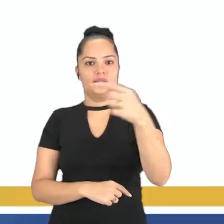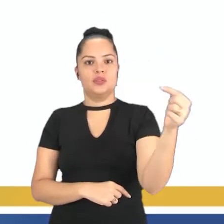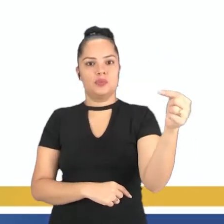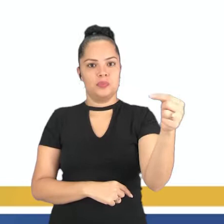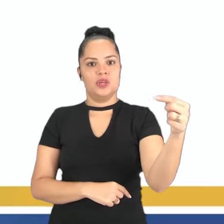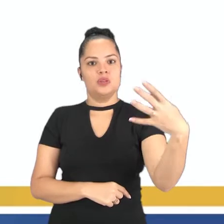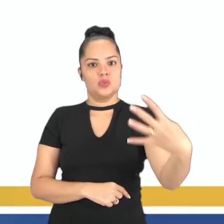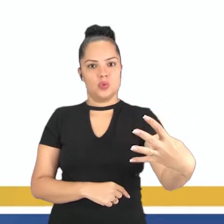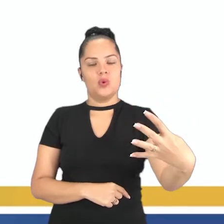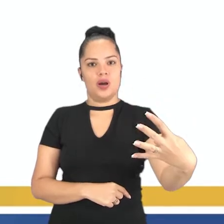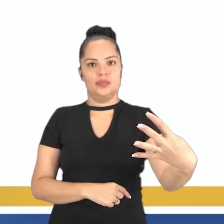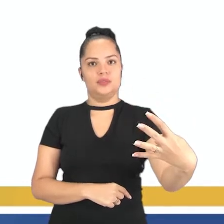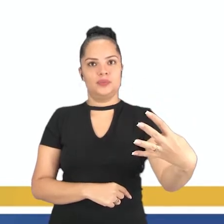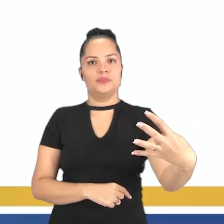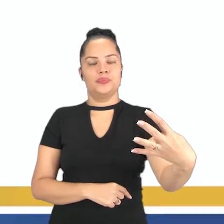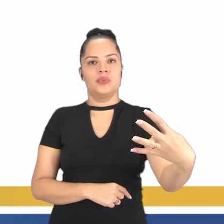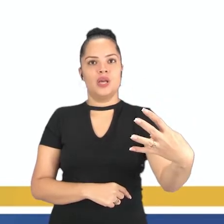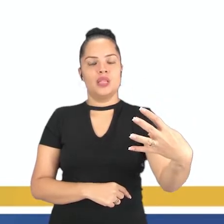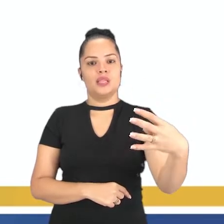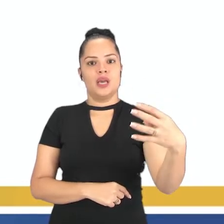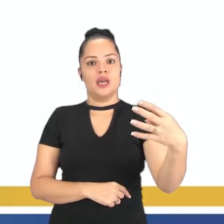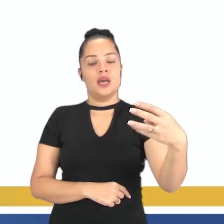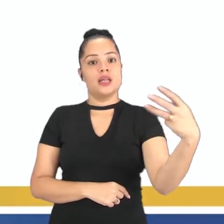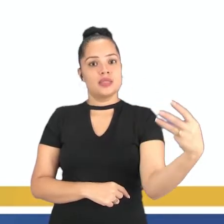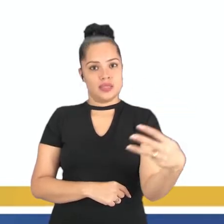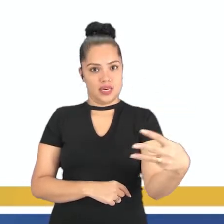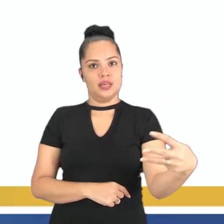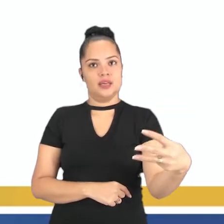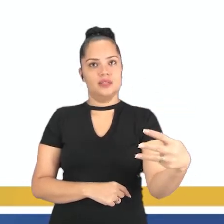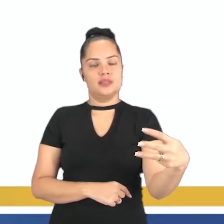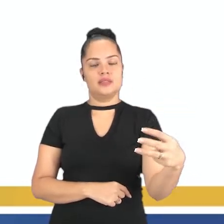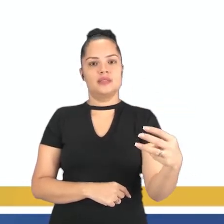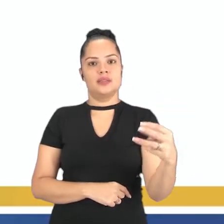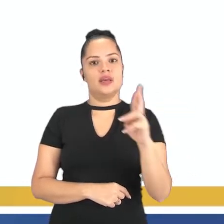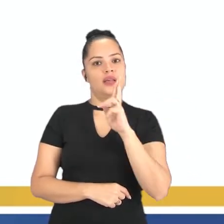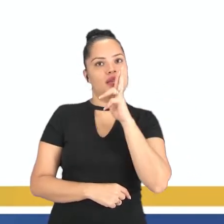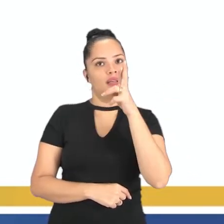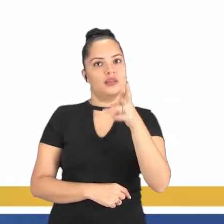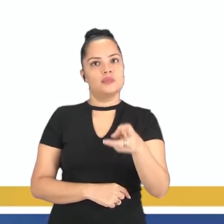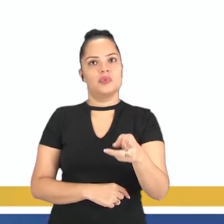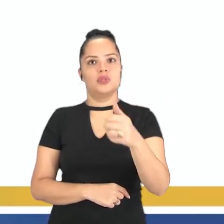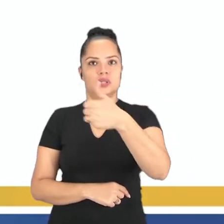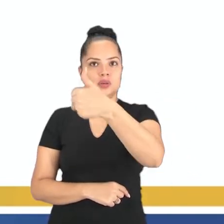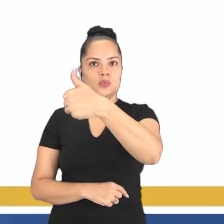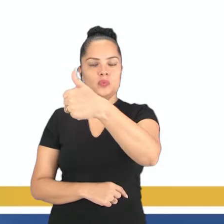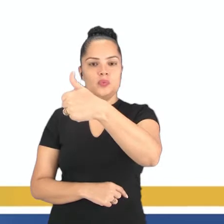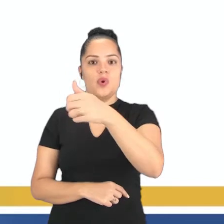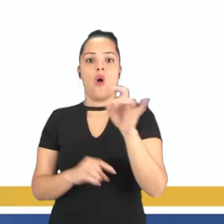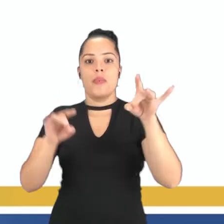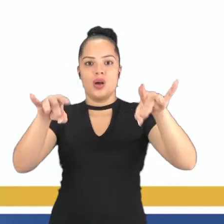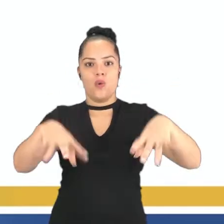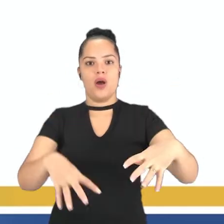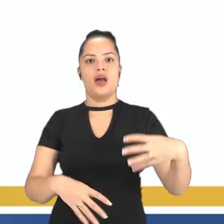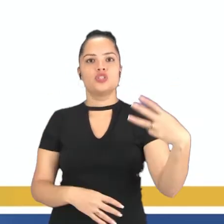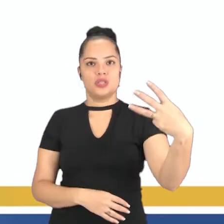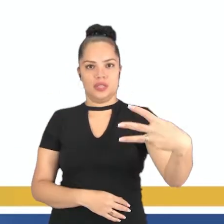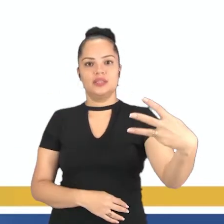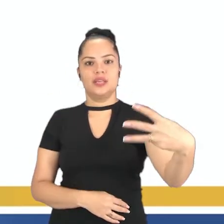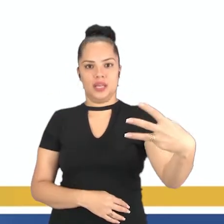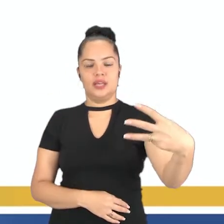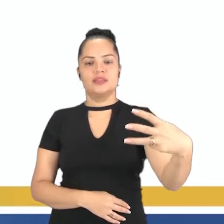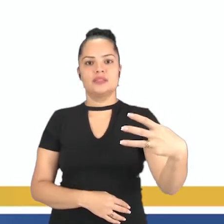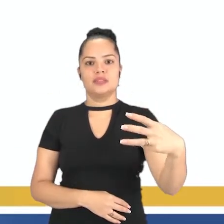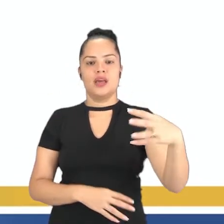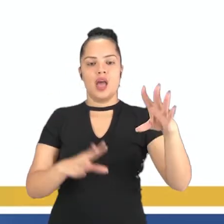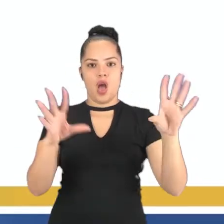é 3. O resto é 3. Então, nós sabemos que nós podemos continuar essa divisão, mas só para exemplificar os